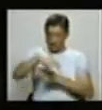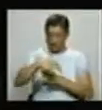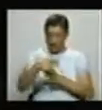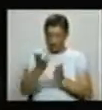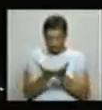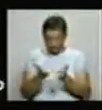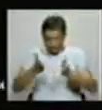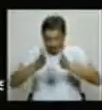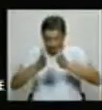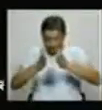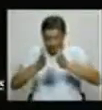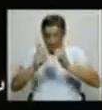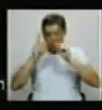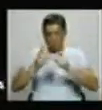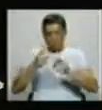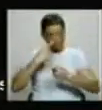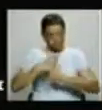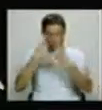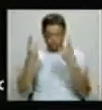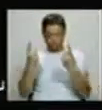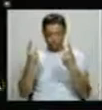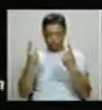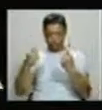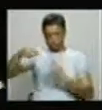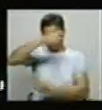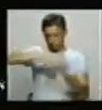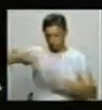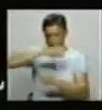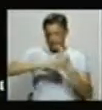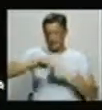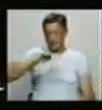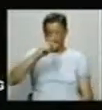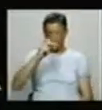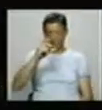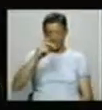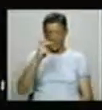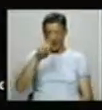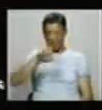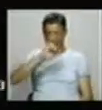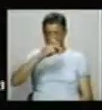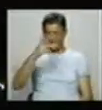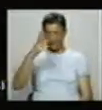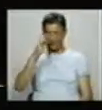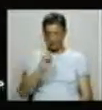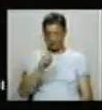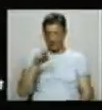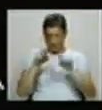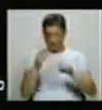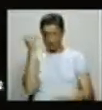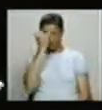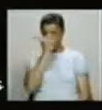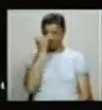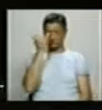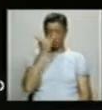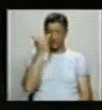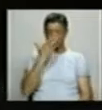suas maternidades e depois completarem as suas órbitas à volta do centro das galáxias. Ora, isto que nós estamos a ver é uma simulação feita, não é uma simulação, são